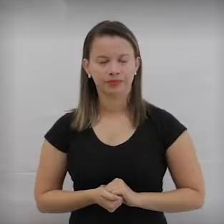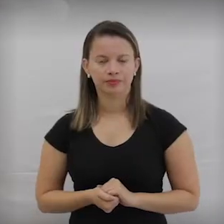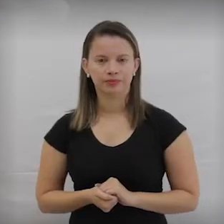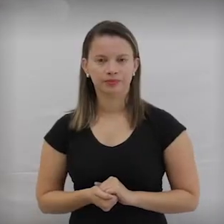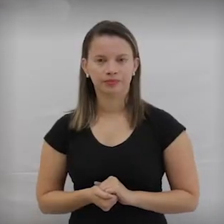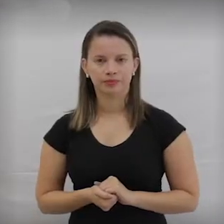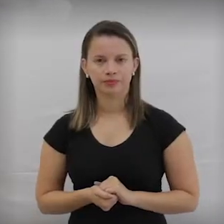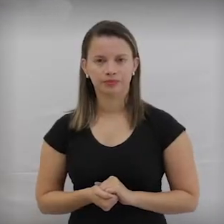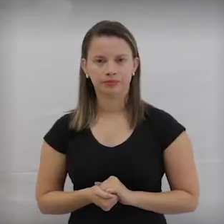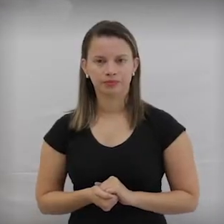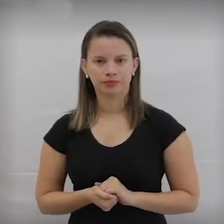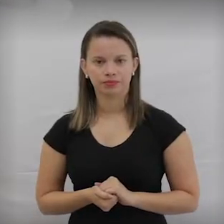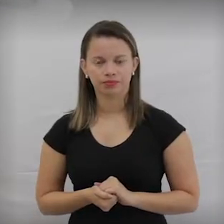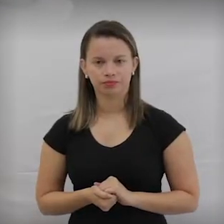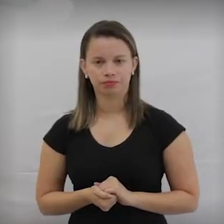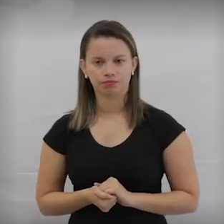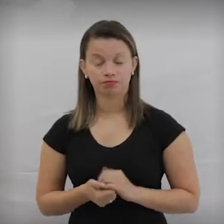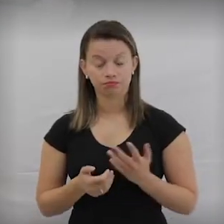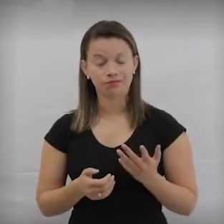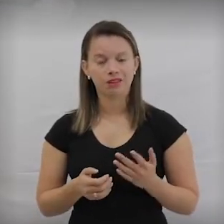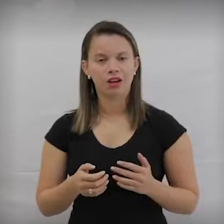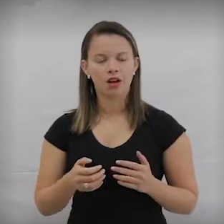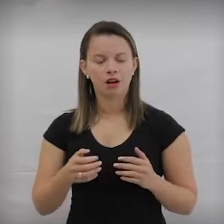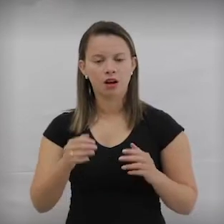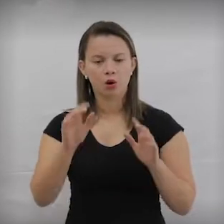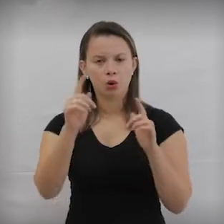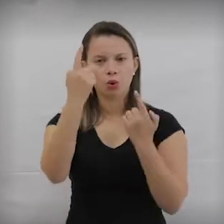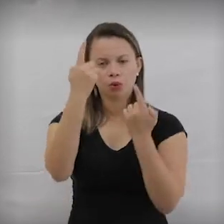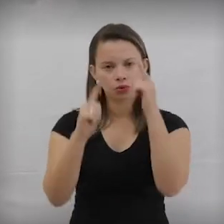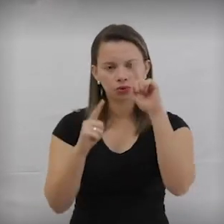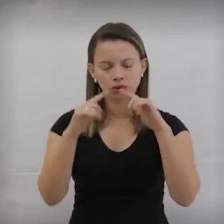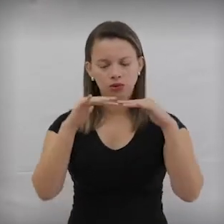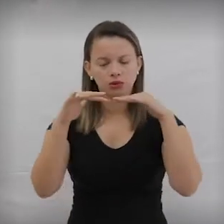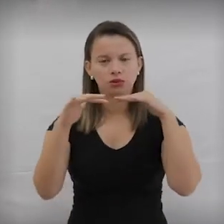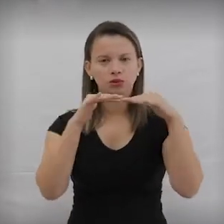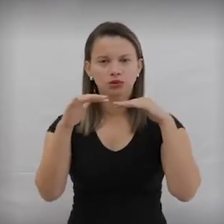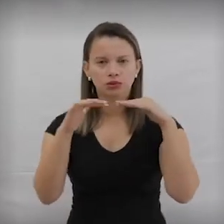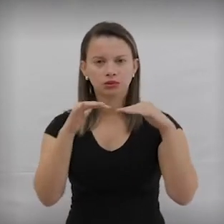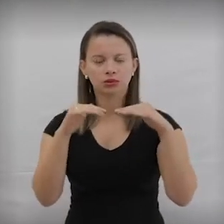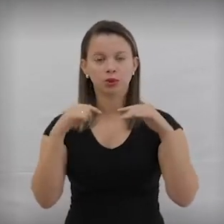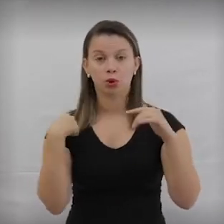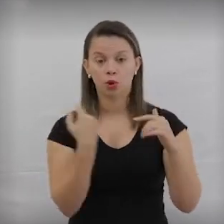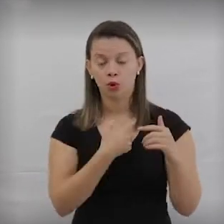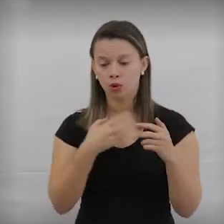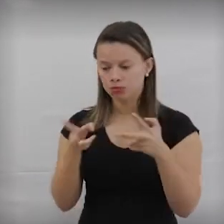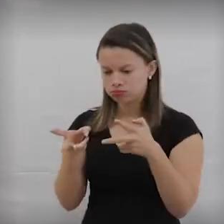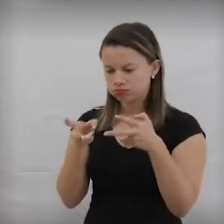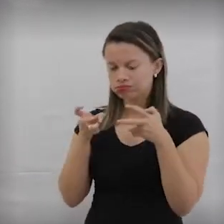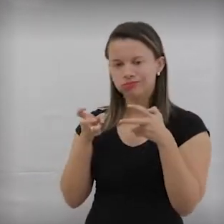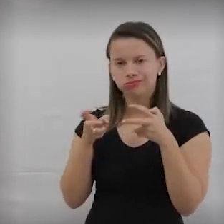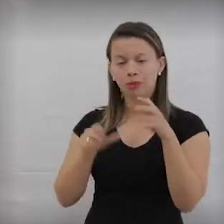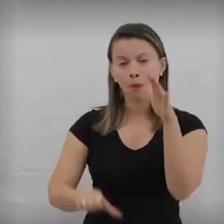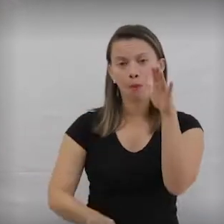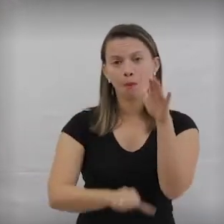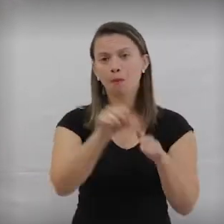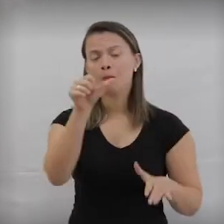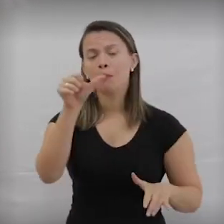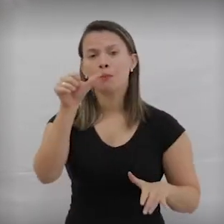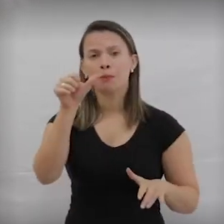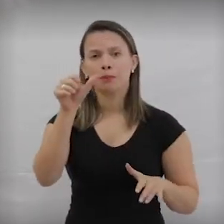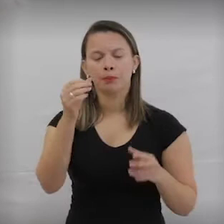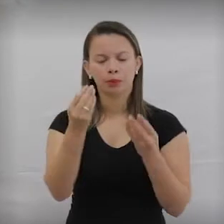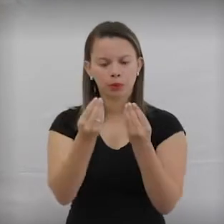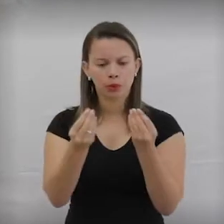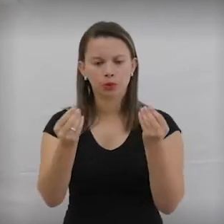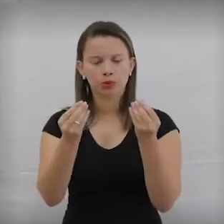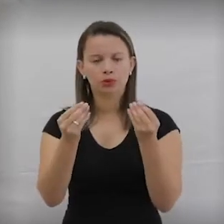A conquista do gesto, do movimento, é a primeira coisa a ser observada. É o primeiro material